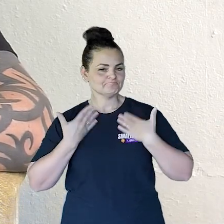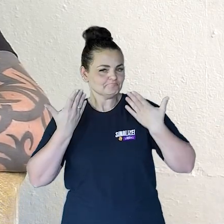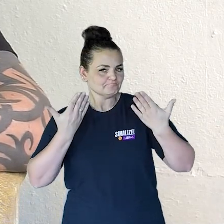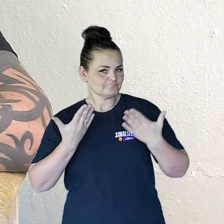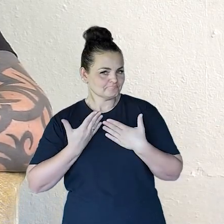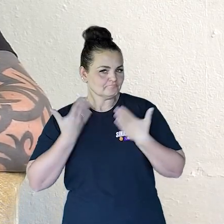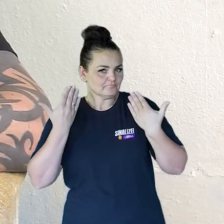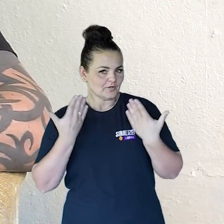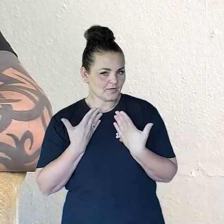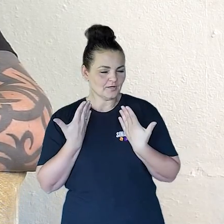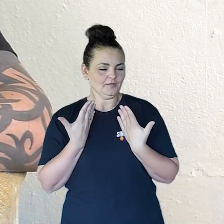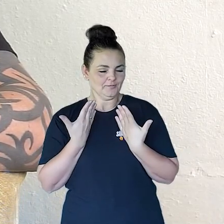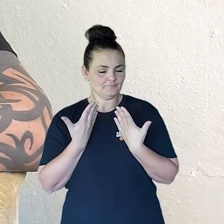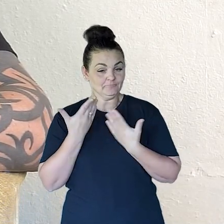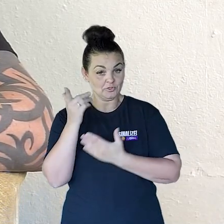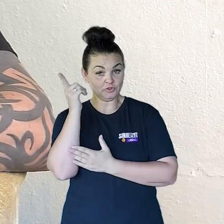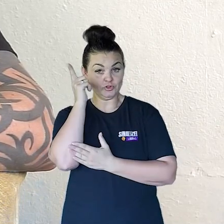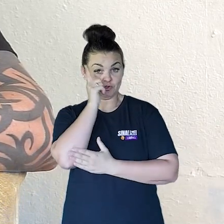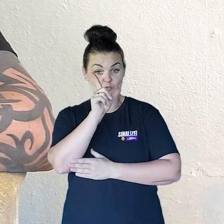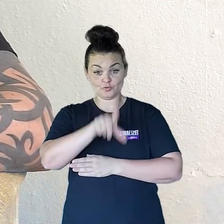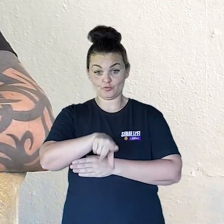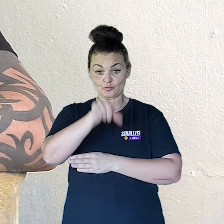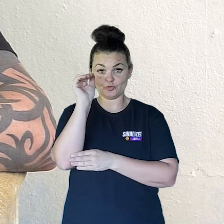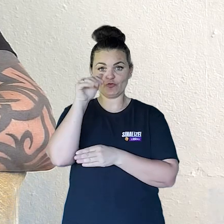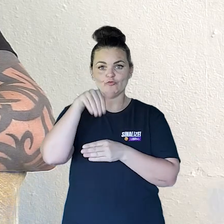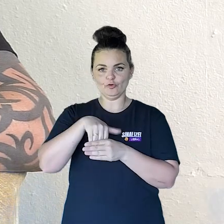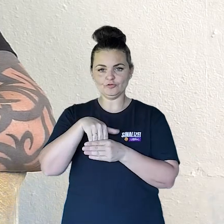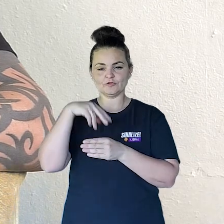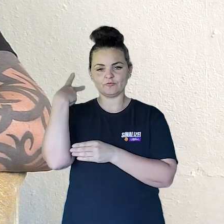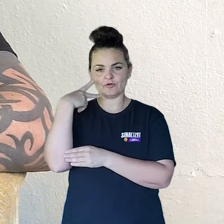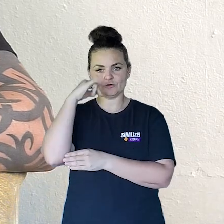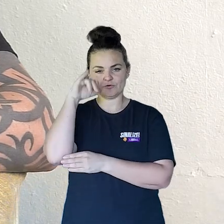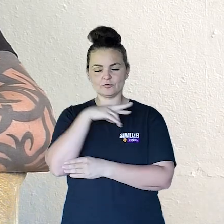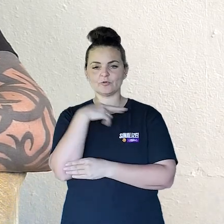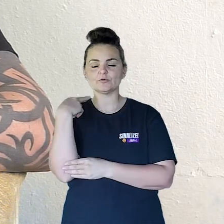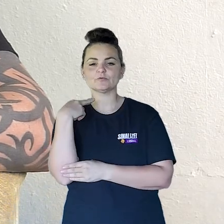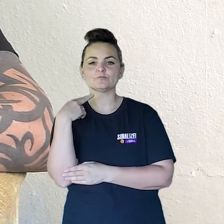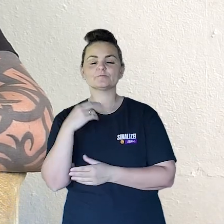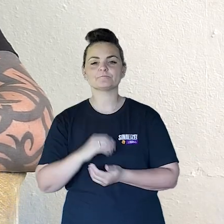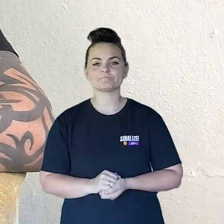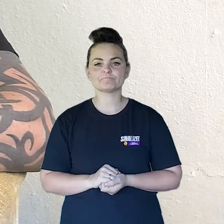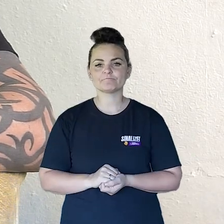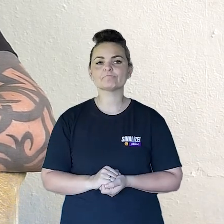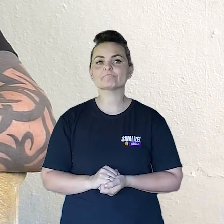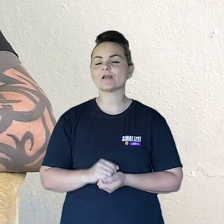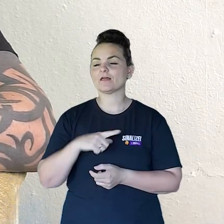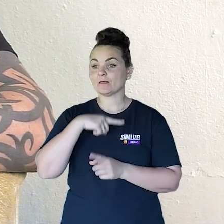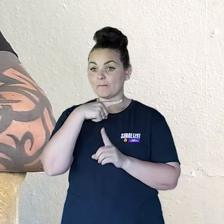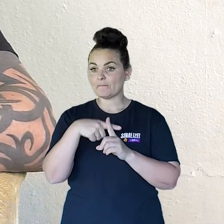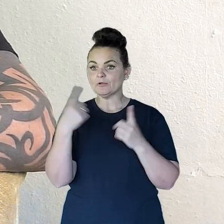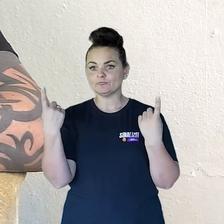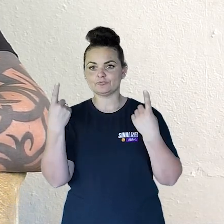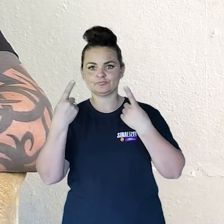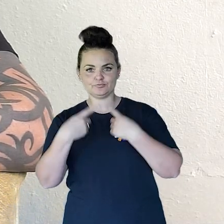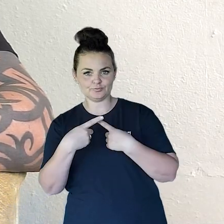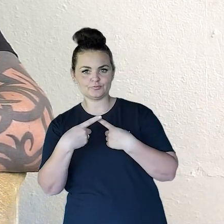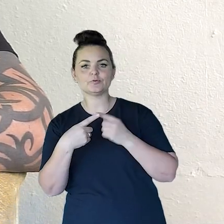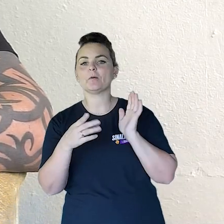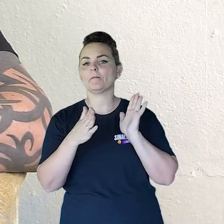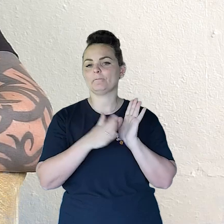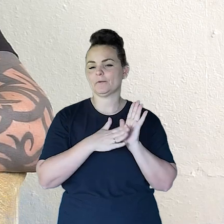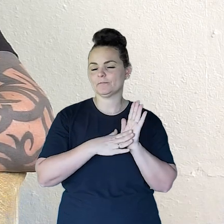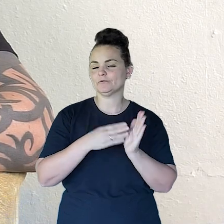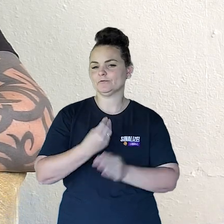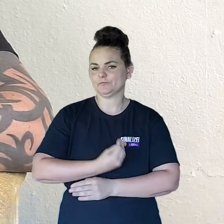alegria, conseguimos aí nos eleger vereador em Jaraguá do Sul. Mais um desafio, mais um propósito de